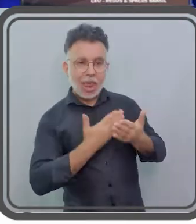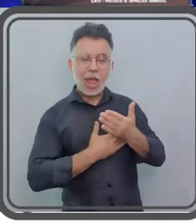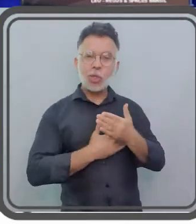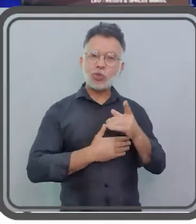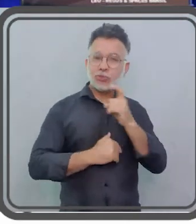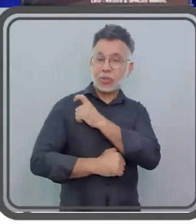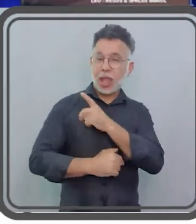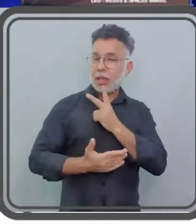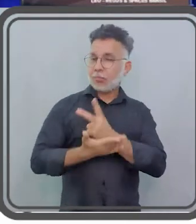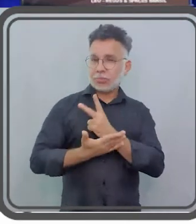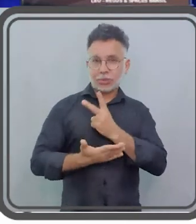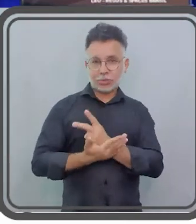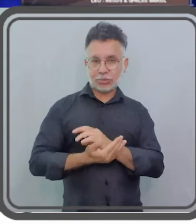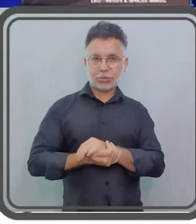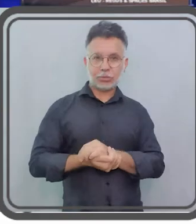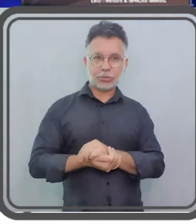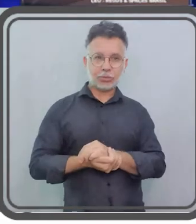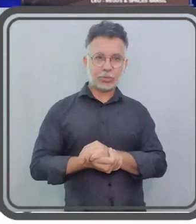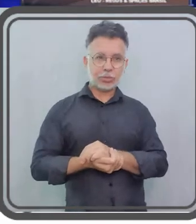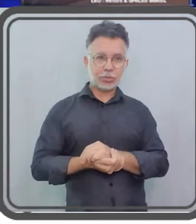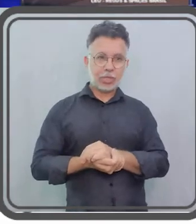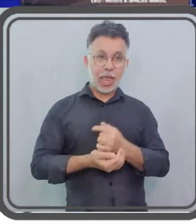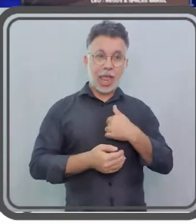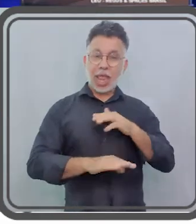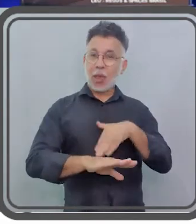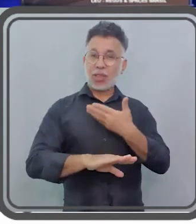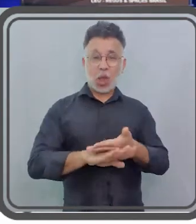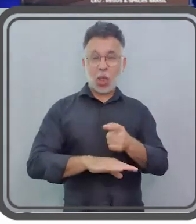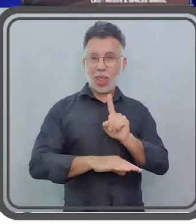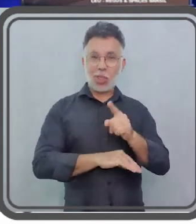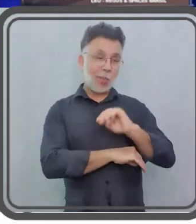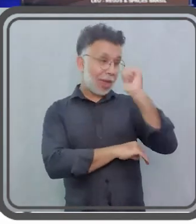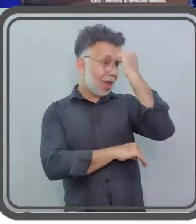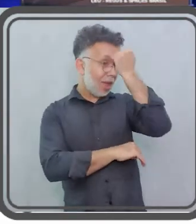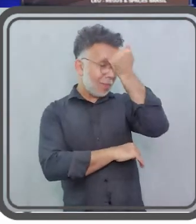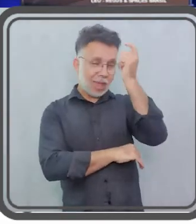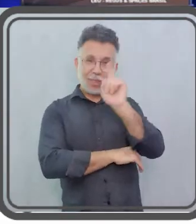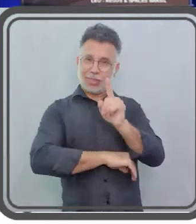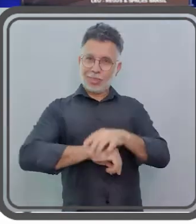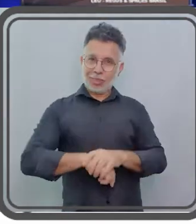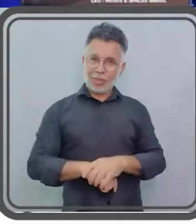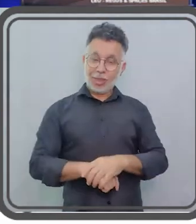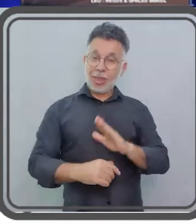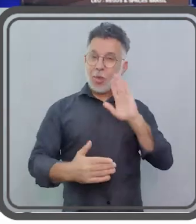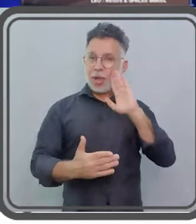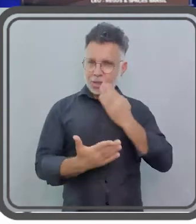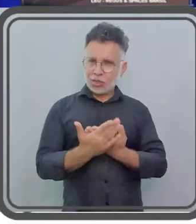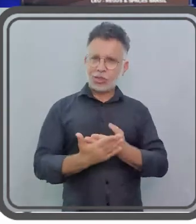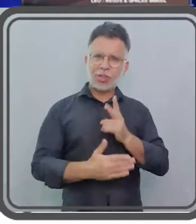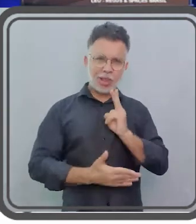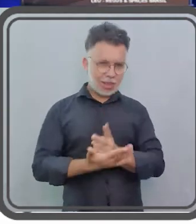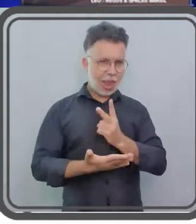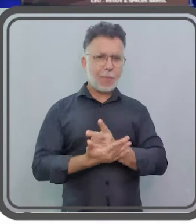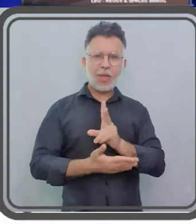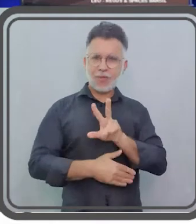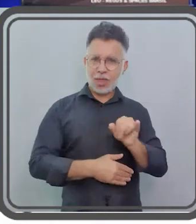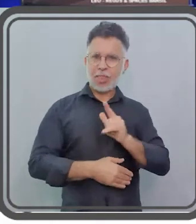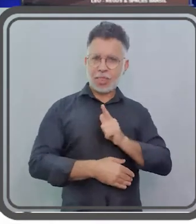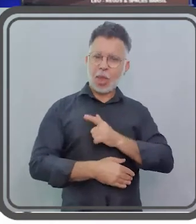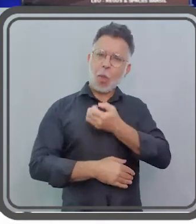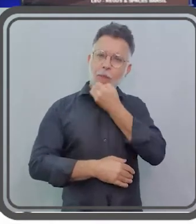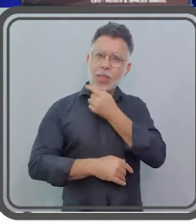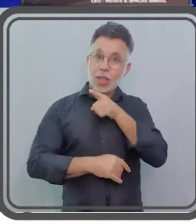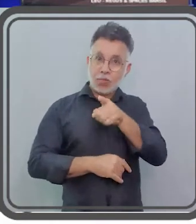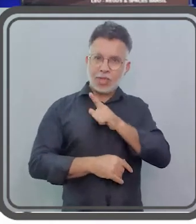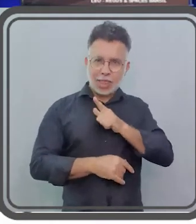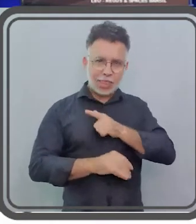constante. Eu, até agora, não me arrependo e acredito que sempre vai existir oportunidades. E se você